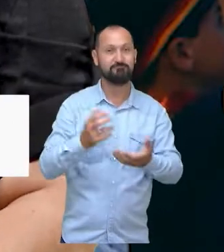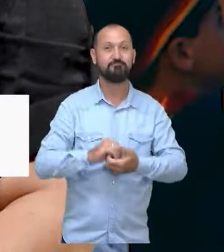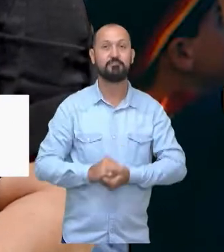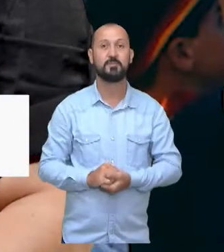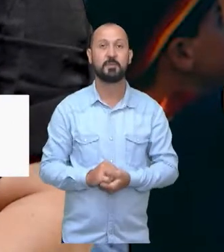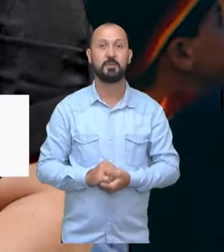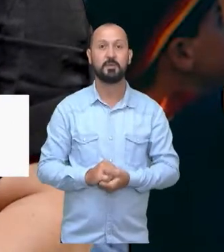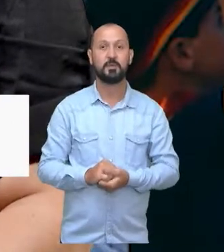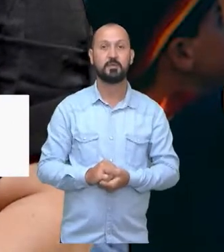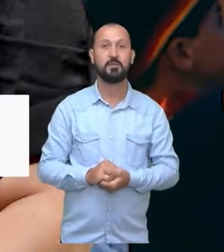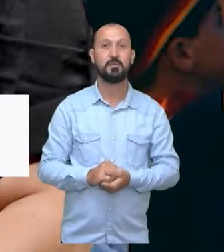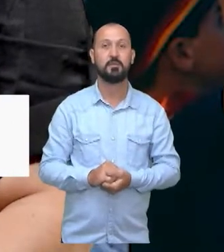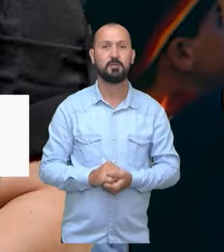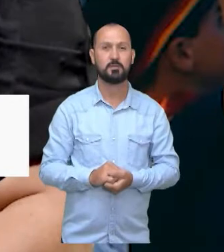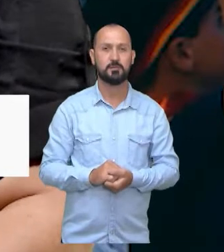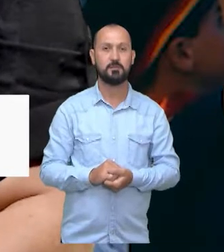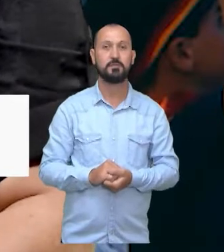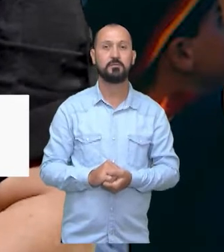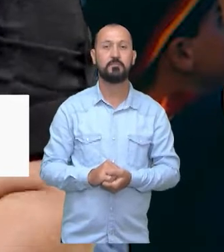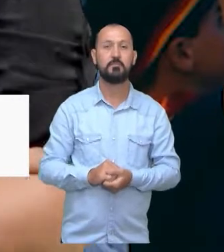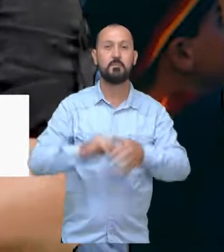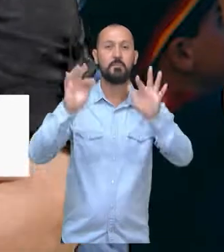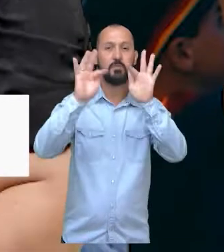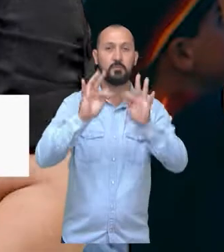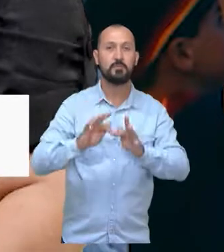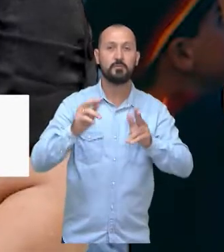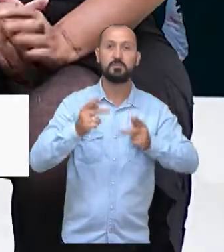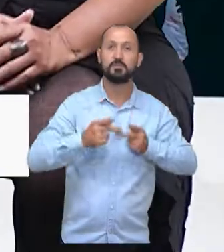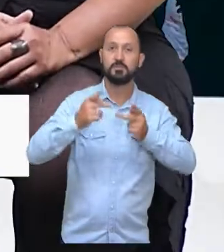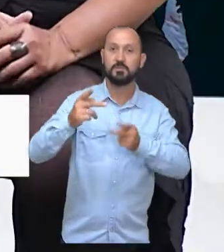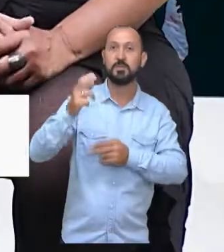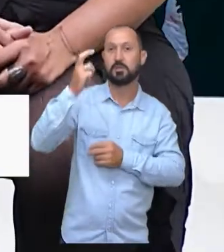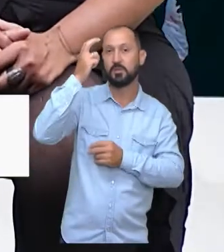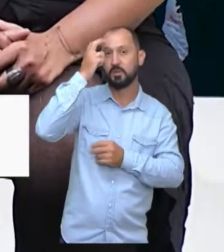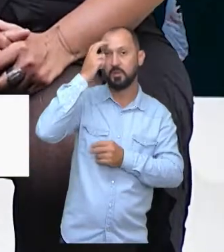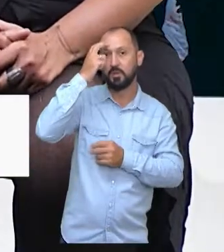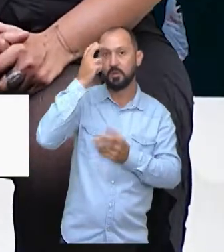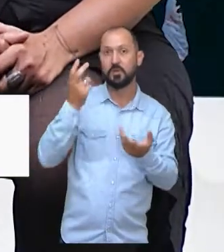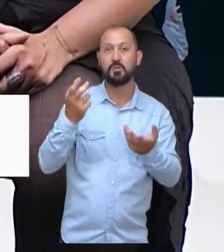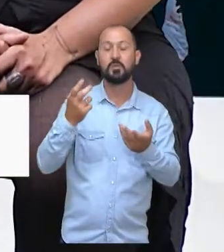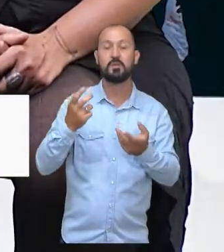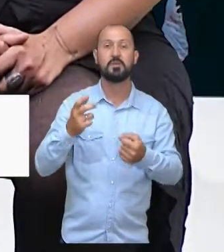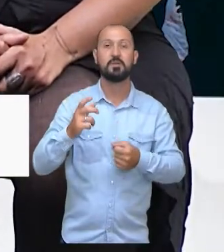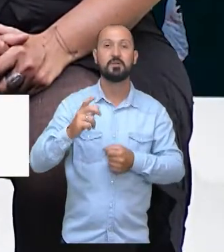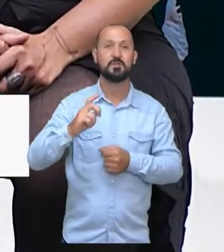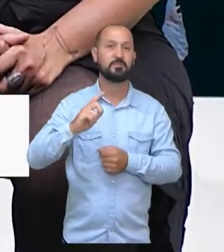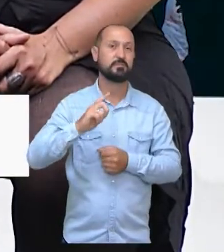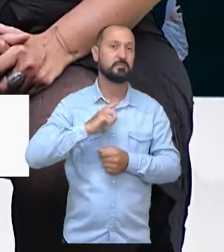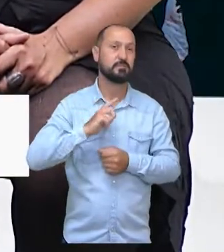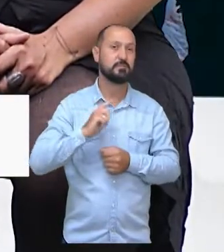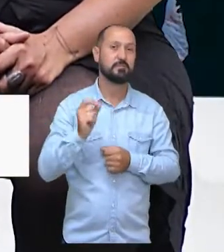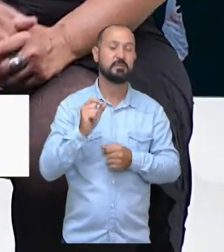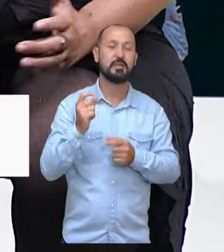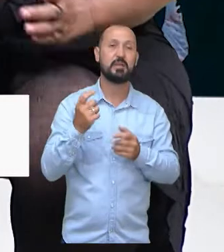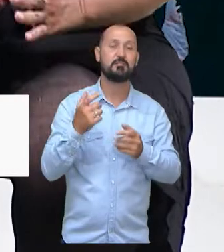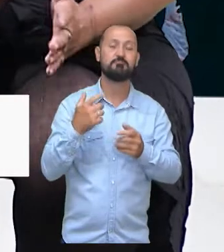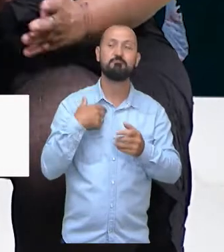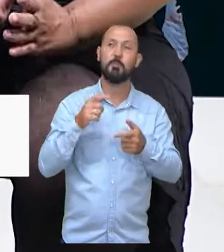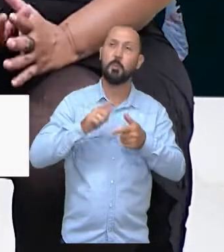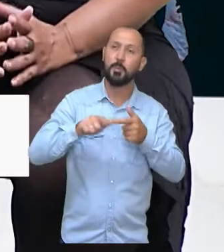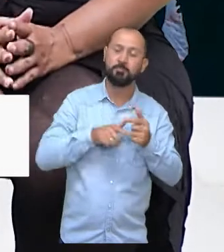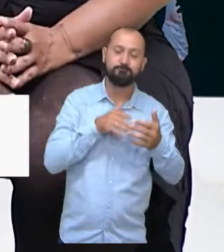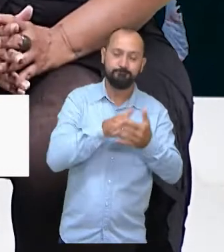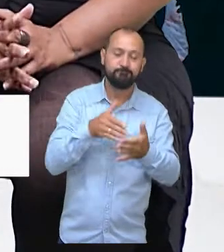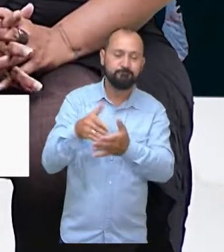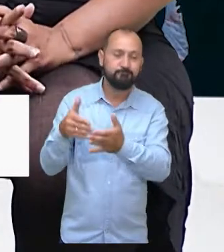cultura. Mas, felizmente, dentro da cultura a gente não percebe que há ali um